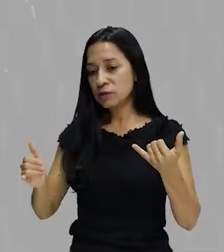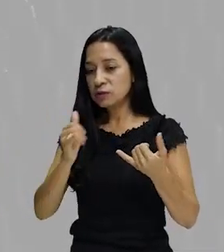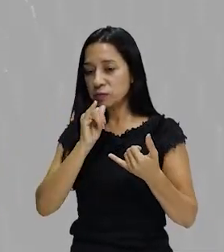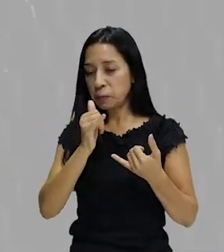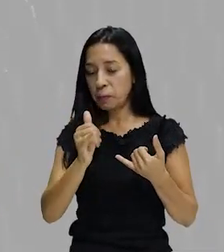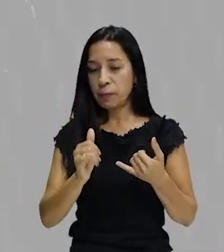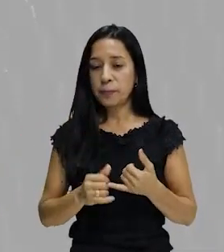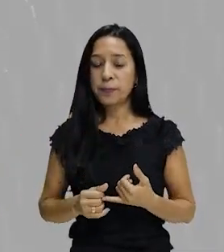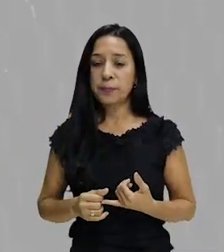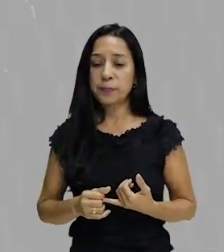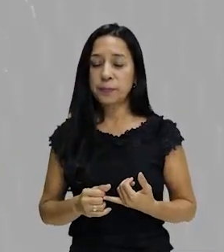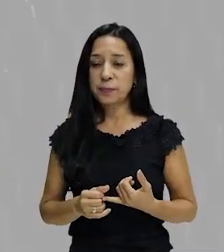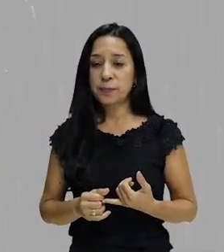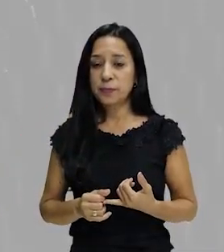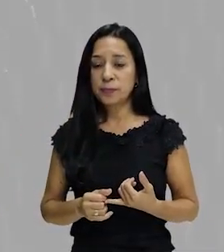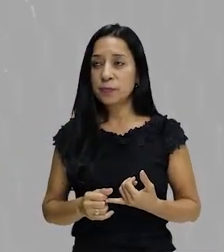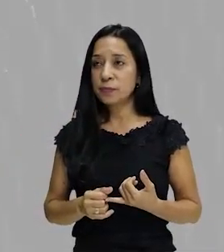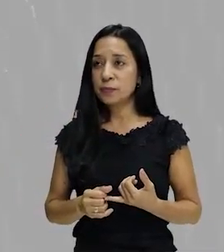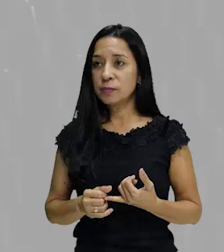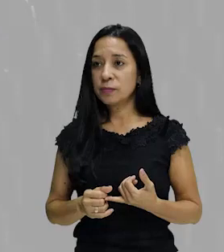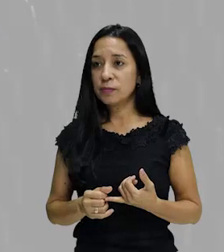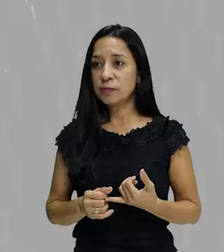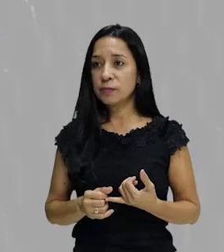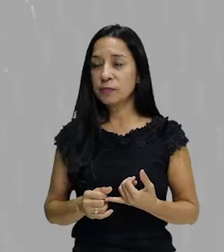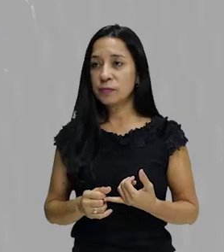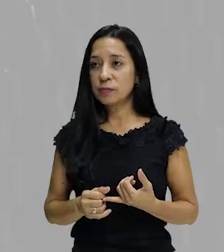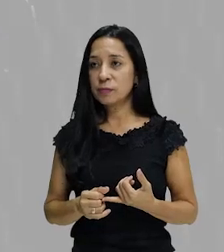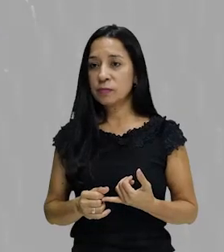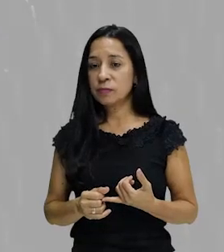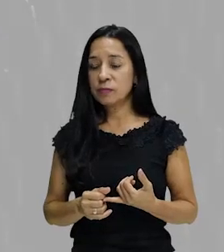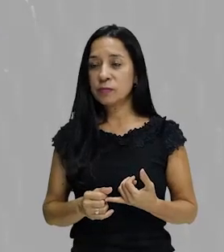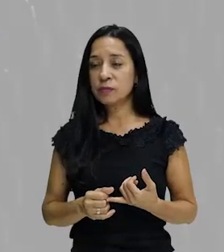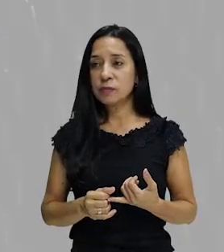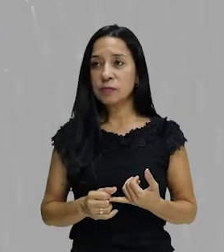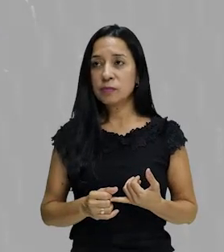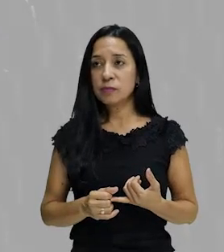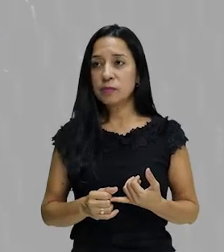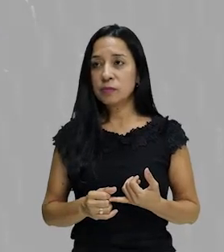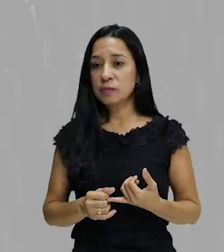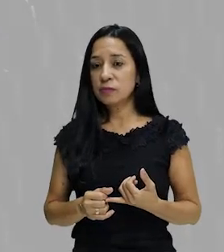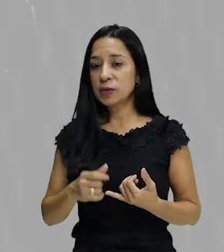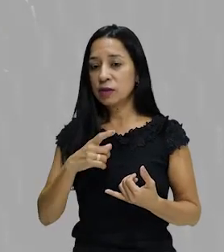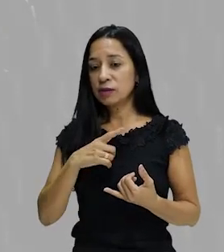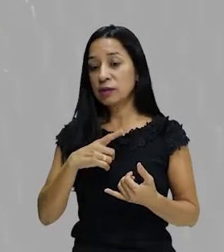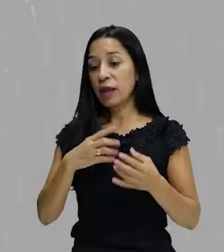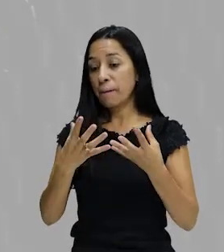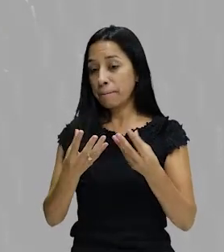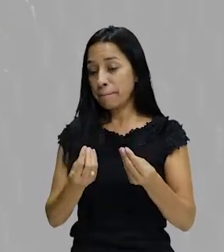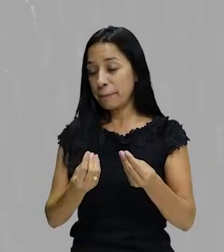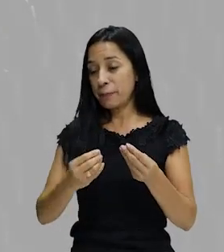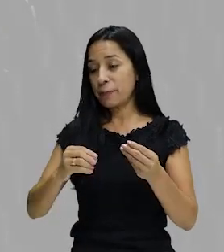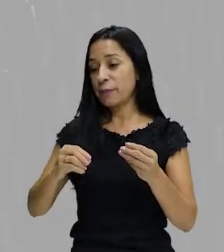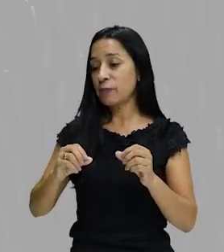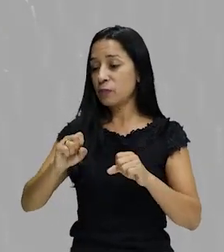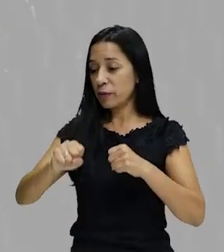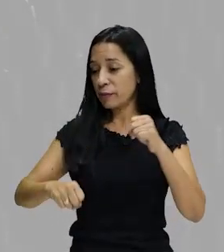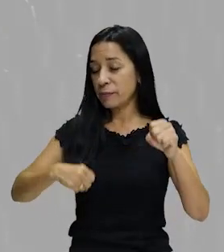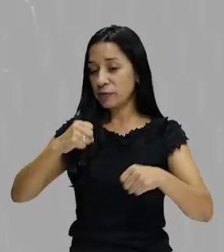pessoal que é ciclista, né? Os ciclistas eles colocam bastante em suas bicicletas justamente para poder